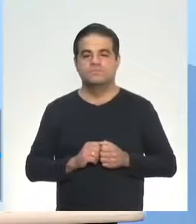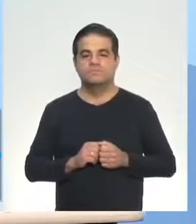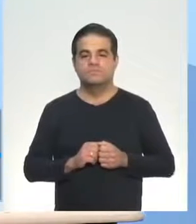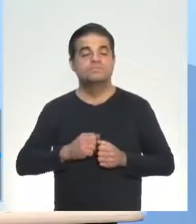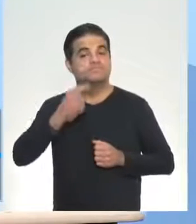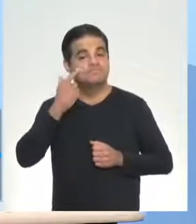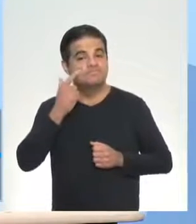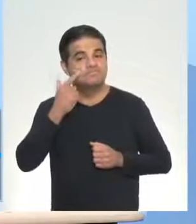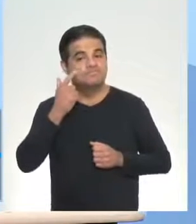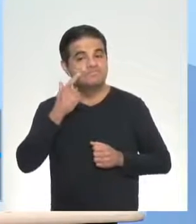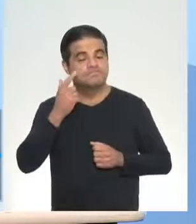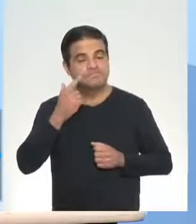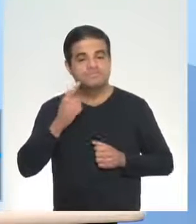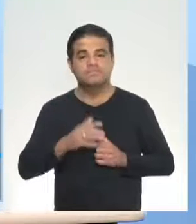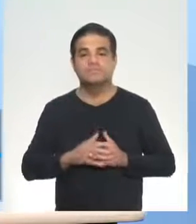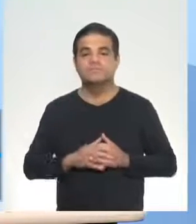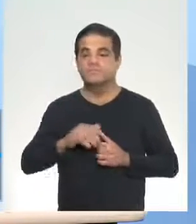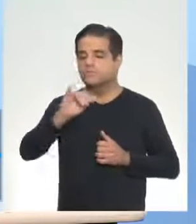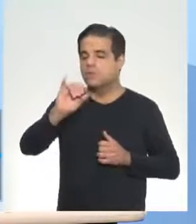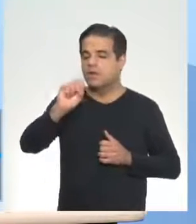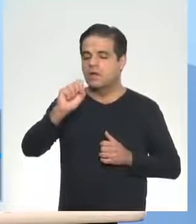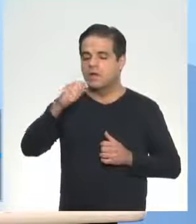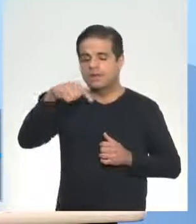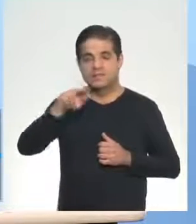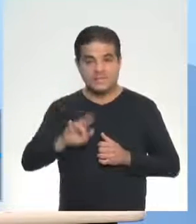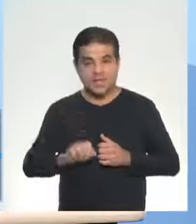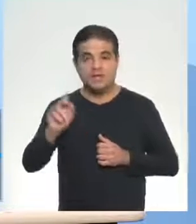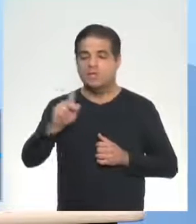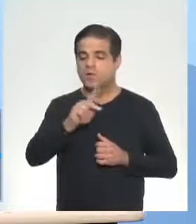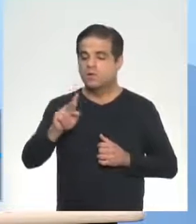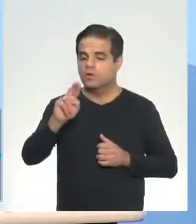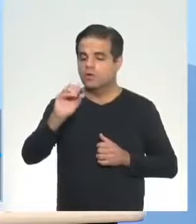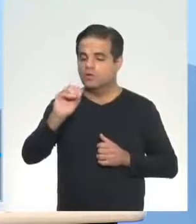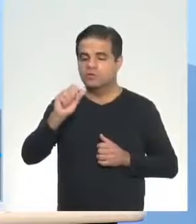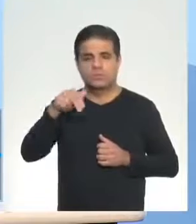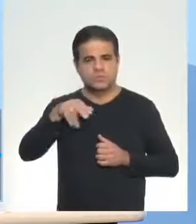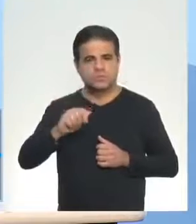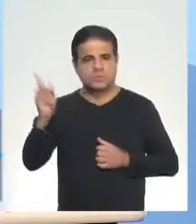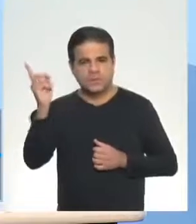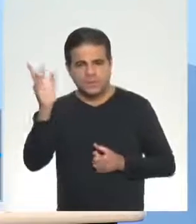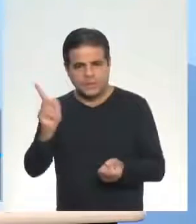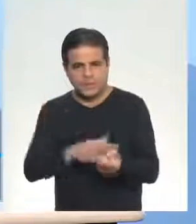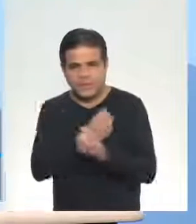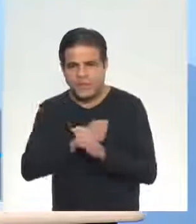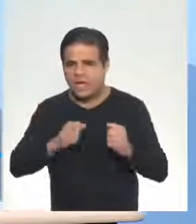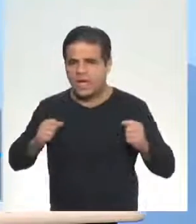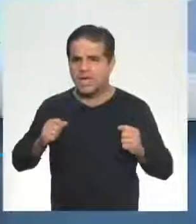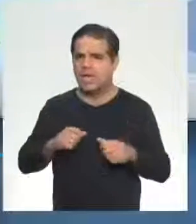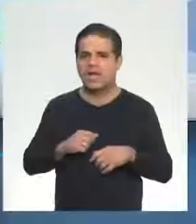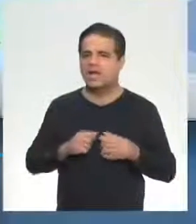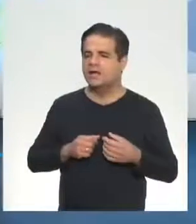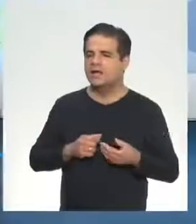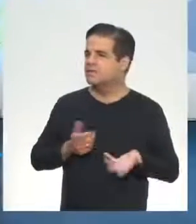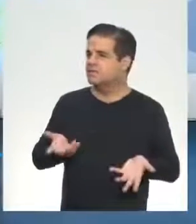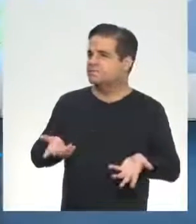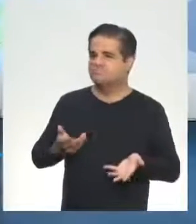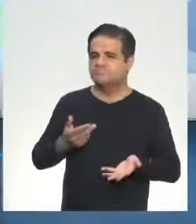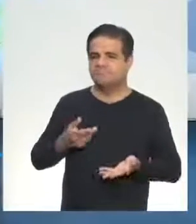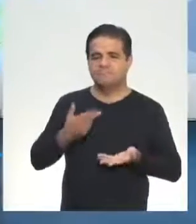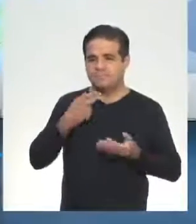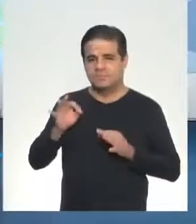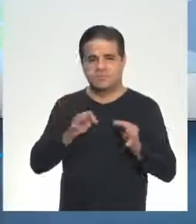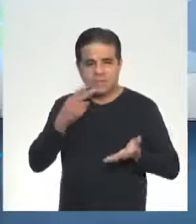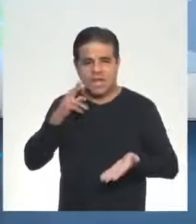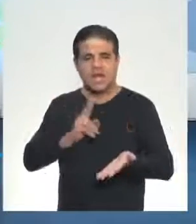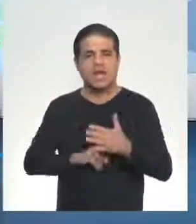Vamos ver. O Isaac colocou, da Pro Rosana. Está muito irritada e não está fazendo uma carta formal. Está muito irritada, foi bom.